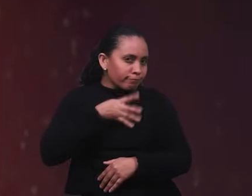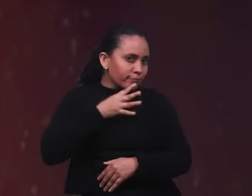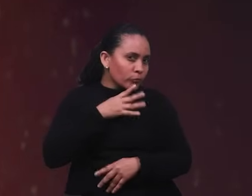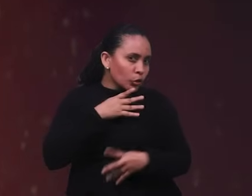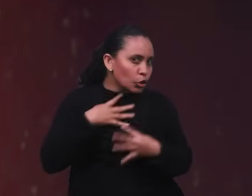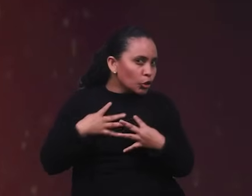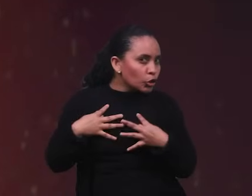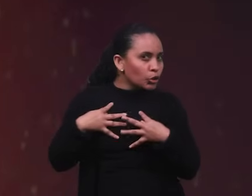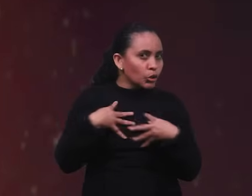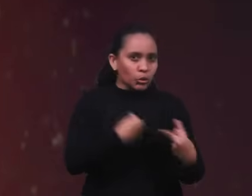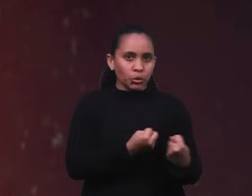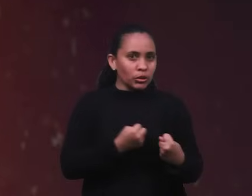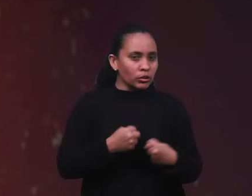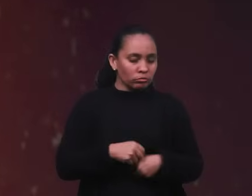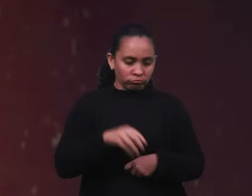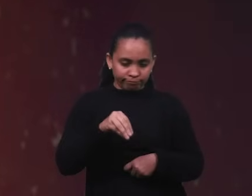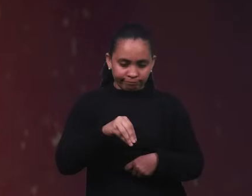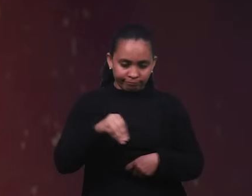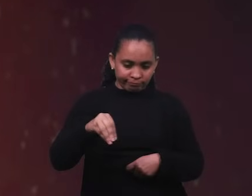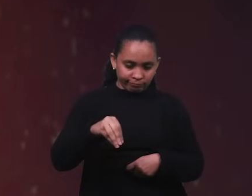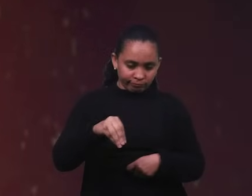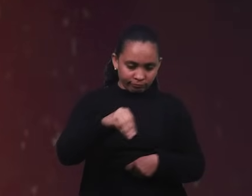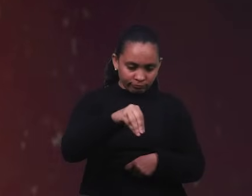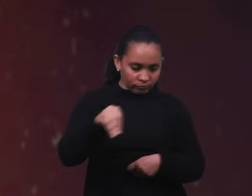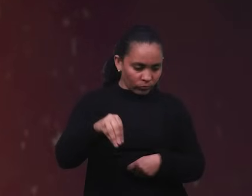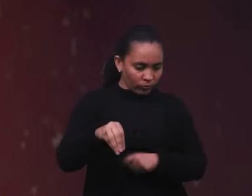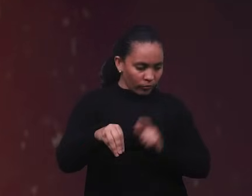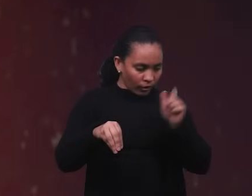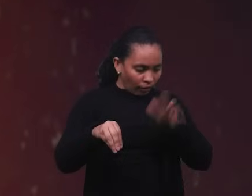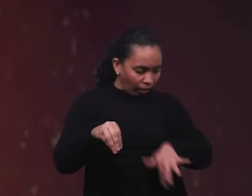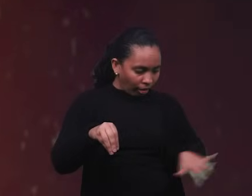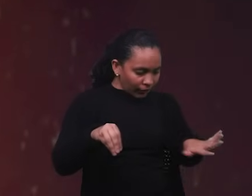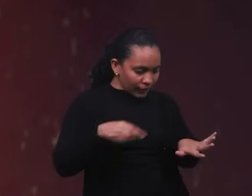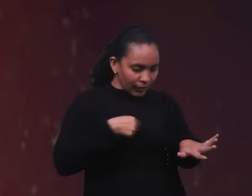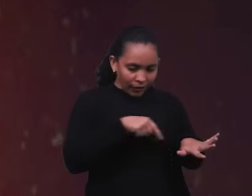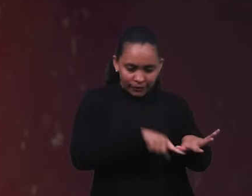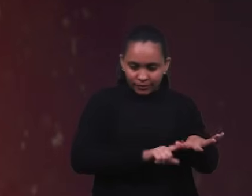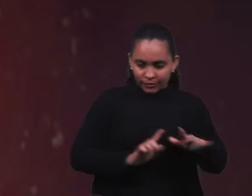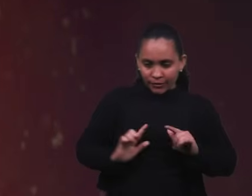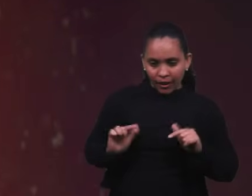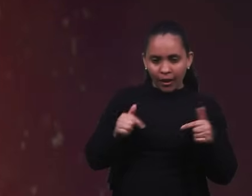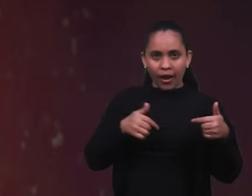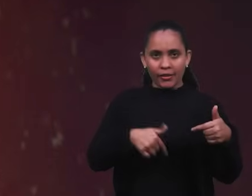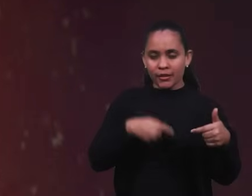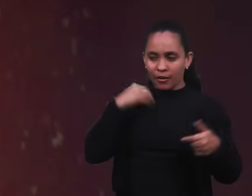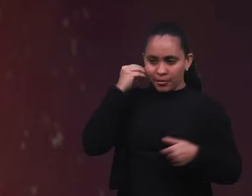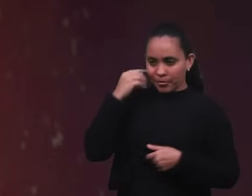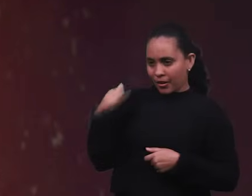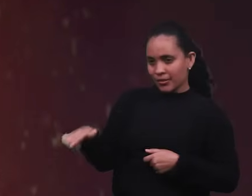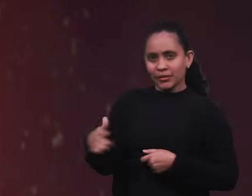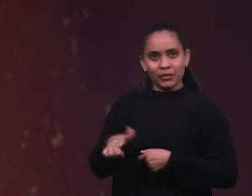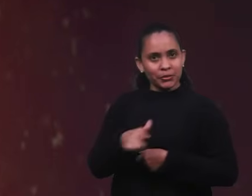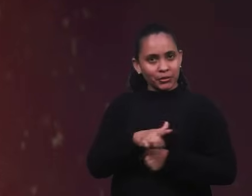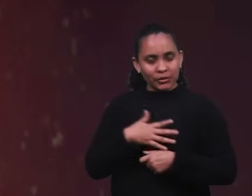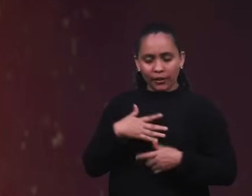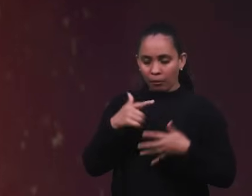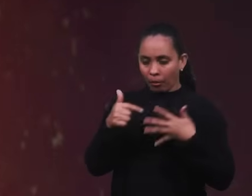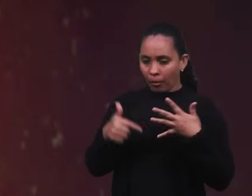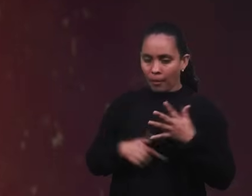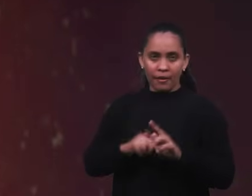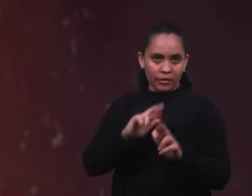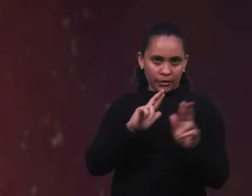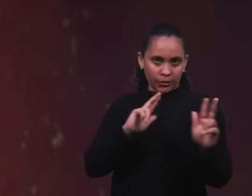praticamente todos os passos que a criança ali que está jogando contra ele vai fazer. Porque a criança é inexperiente, é uma Sim. série de